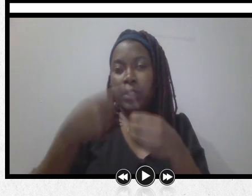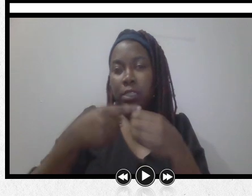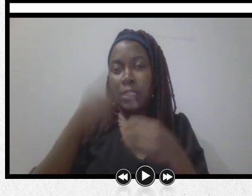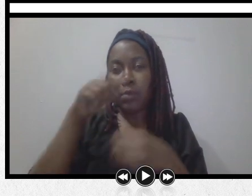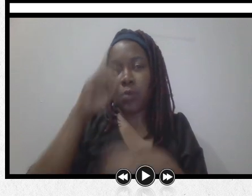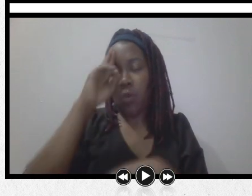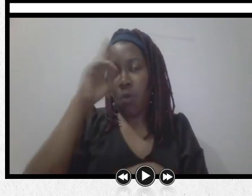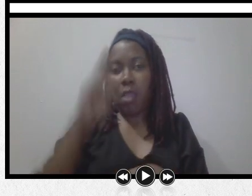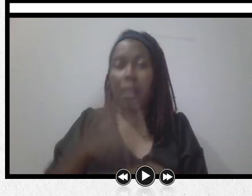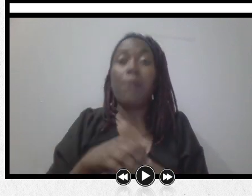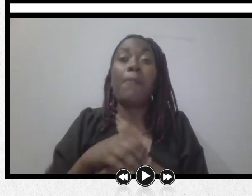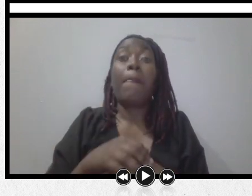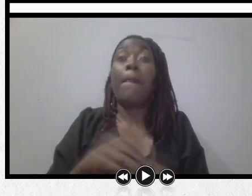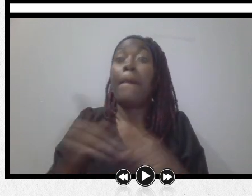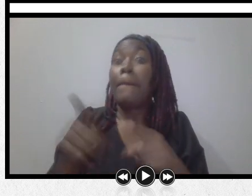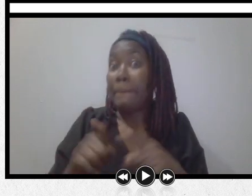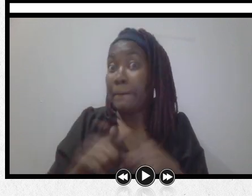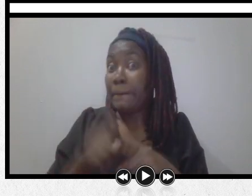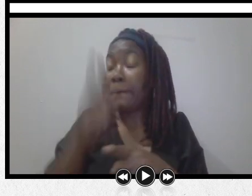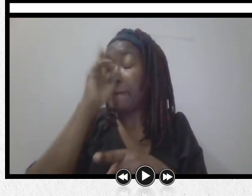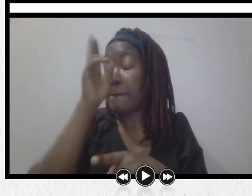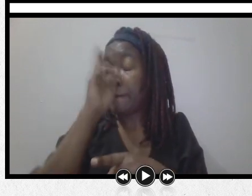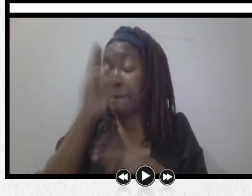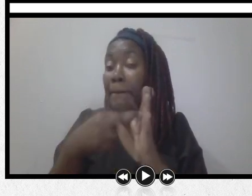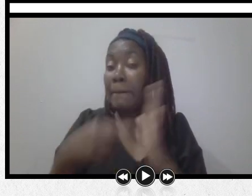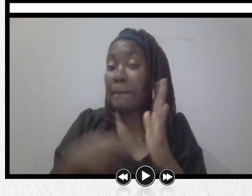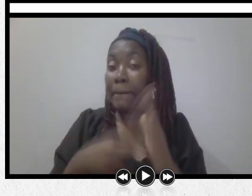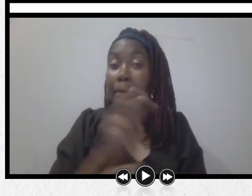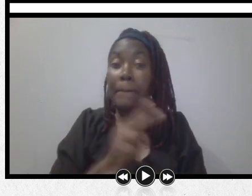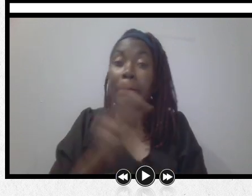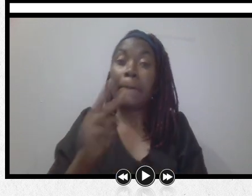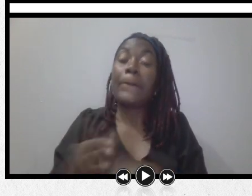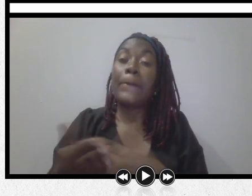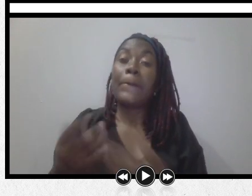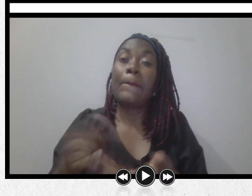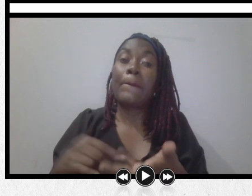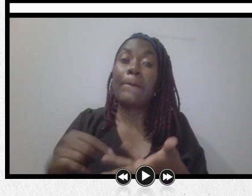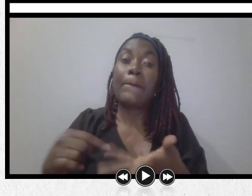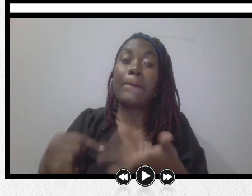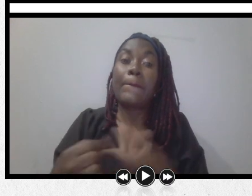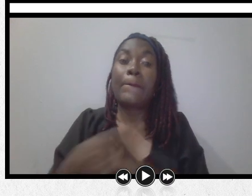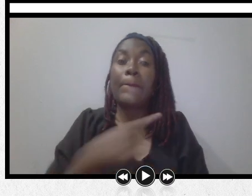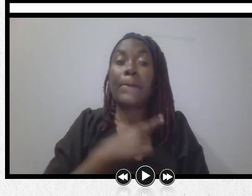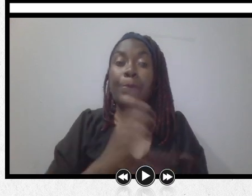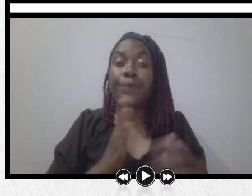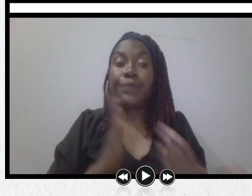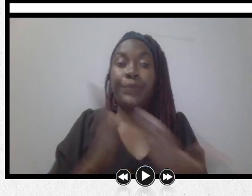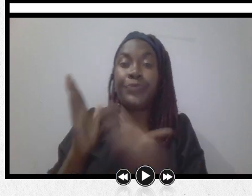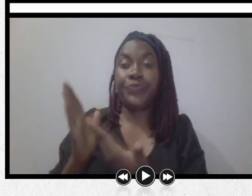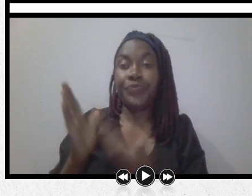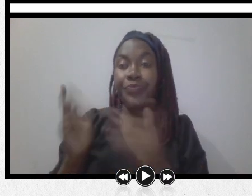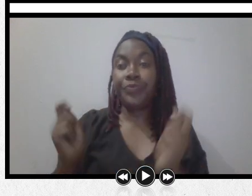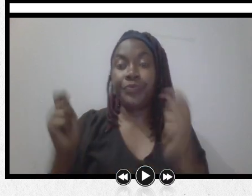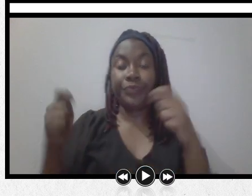o responsável, ele também é o responsável pela regulação. E nesse aspecto, nós temos aqui uma